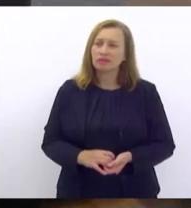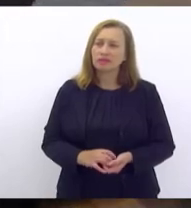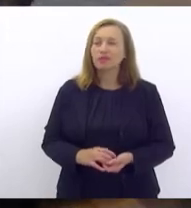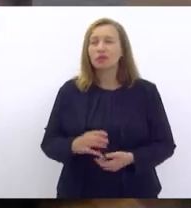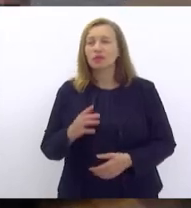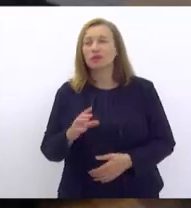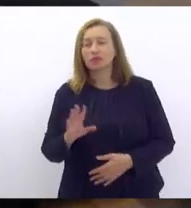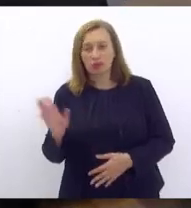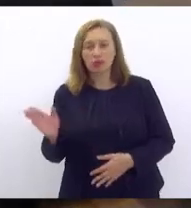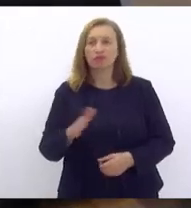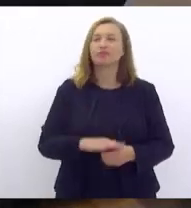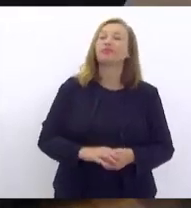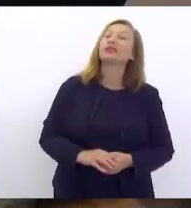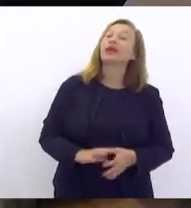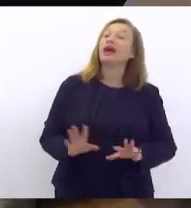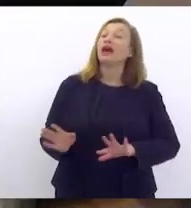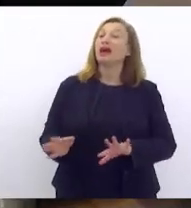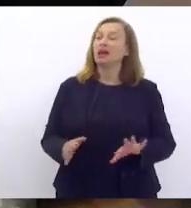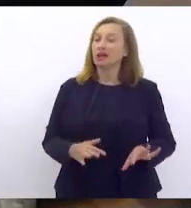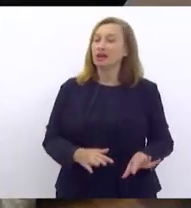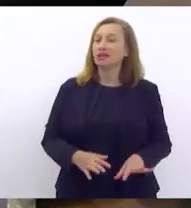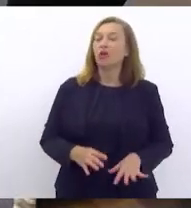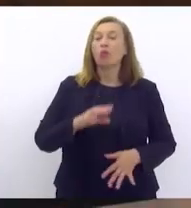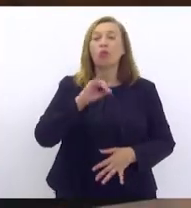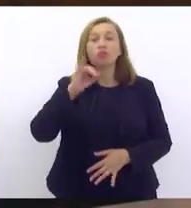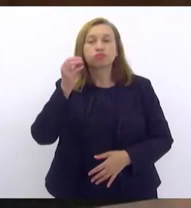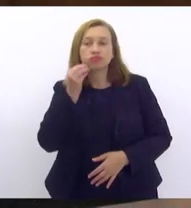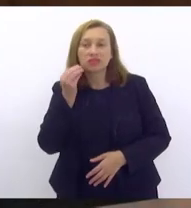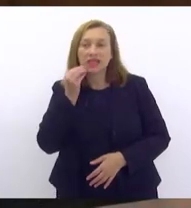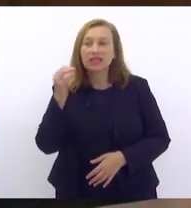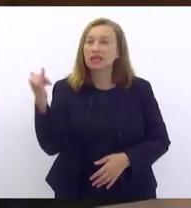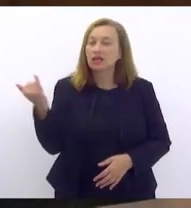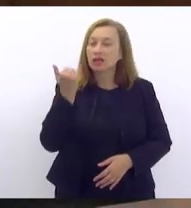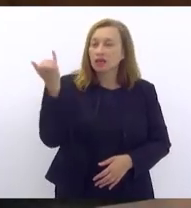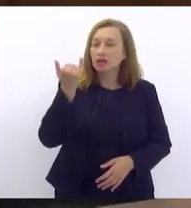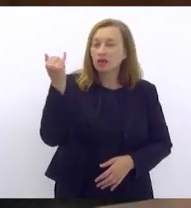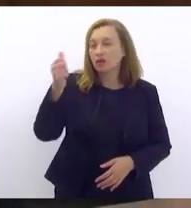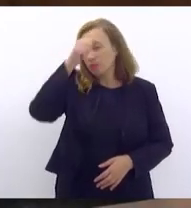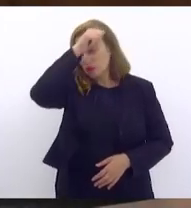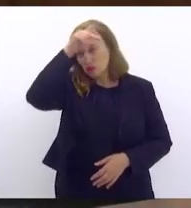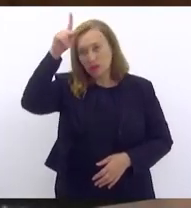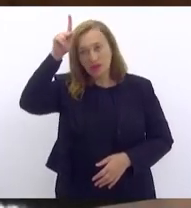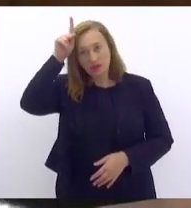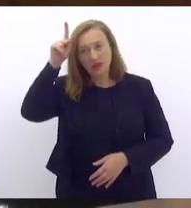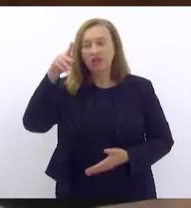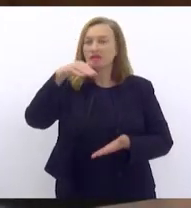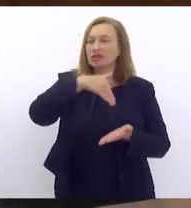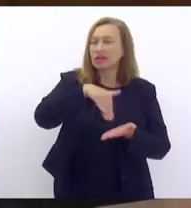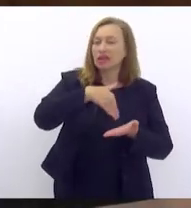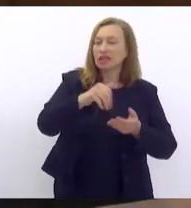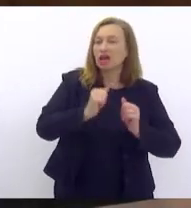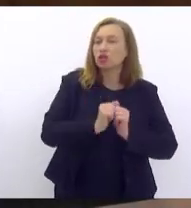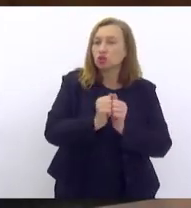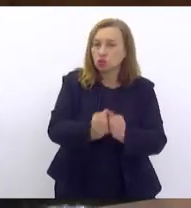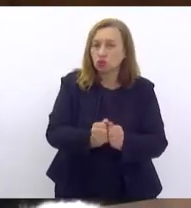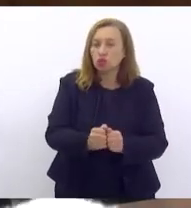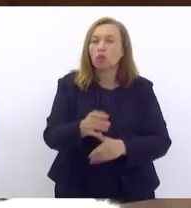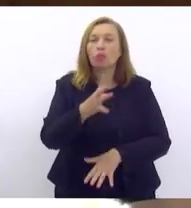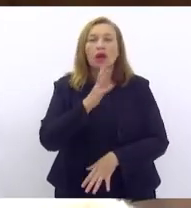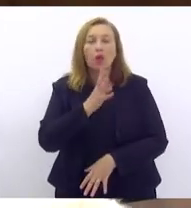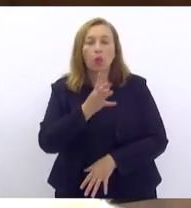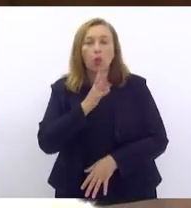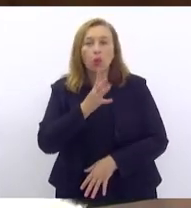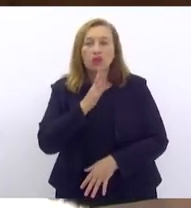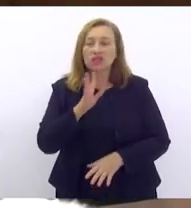Alô, foi. E é uma oportunidade importante para os prefeitos trazerem os secretários, para conhecerem